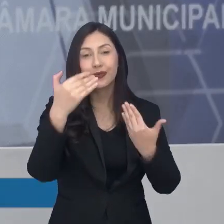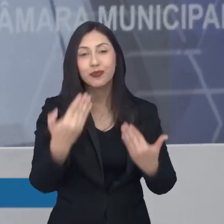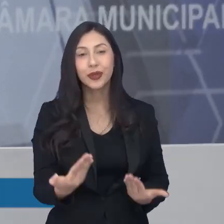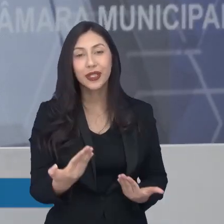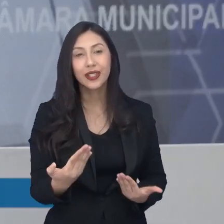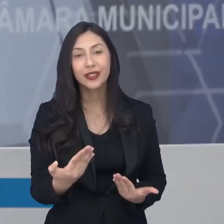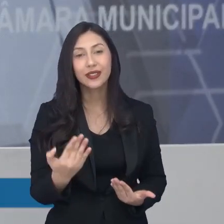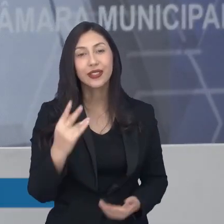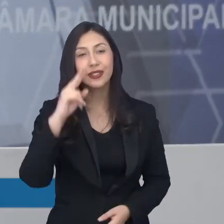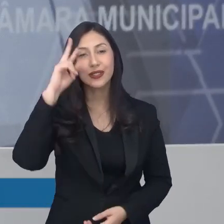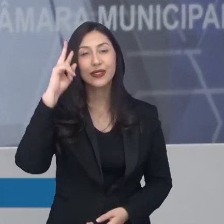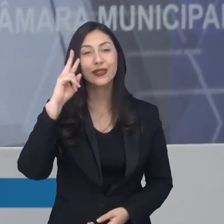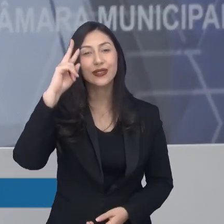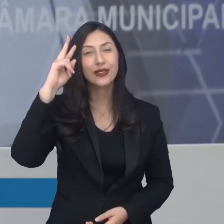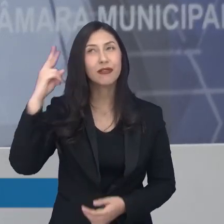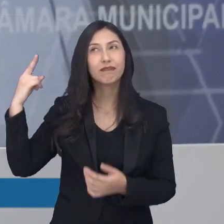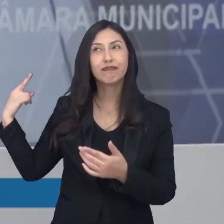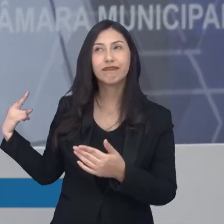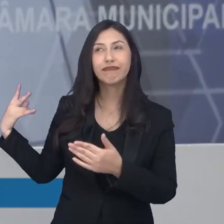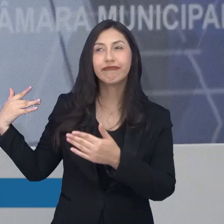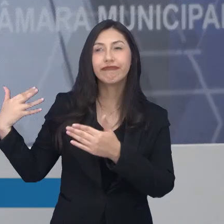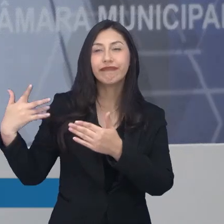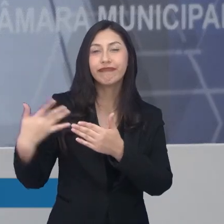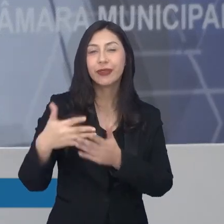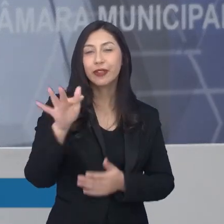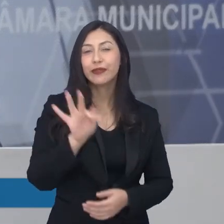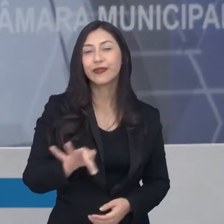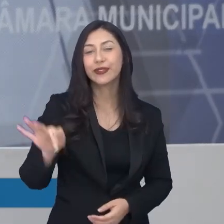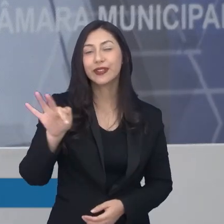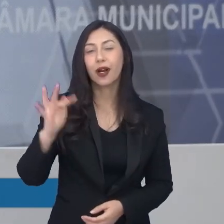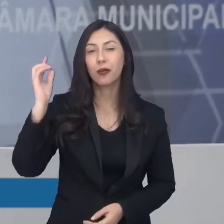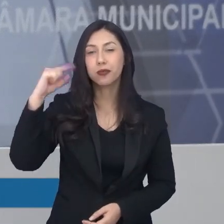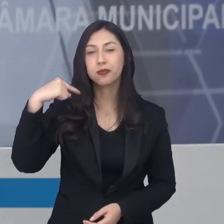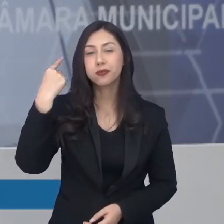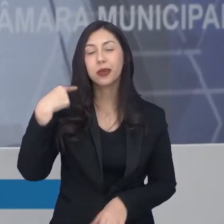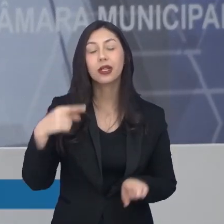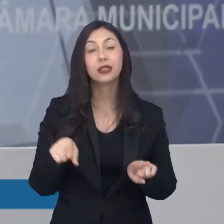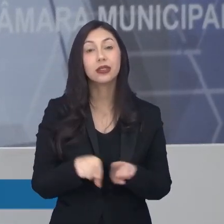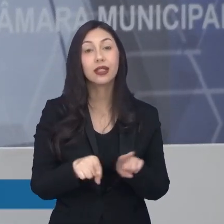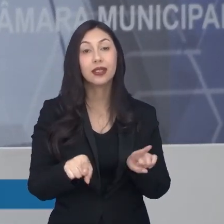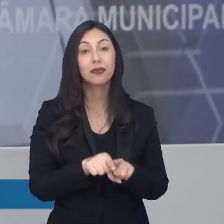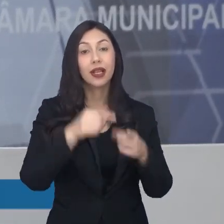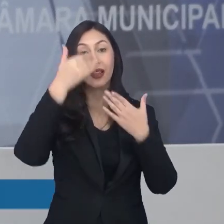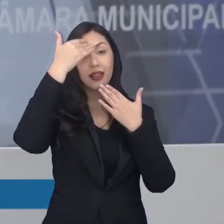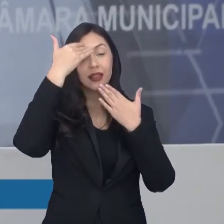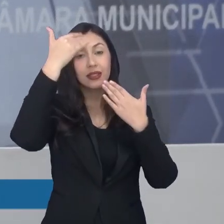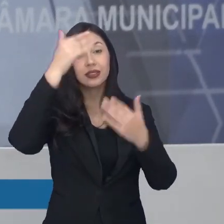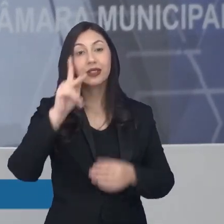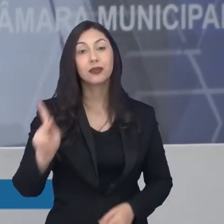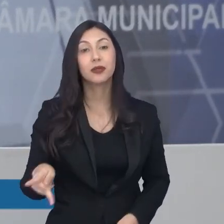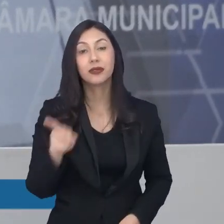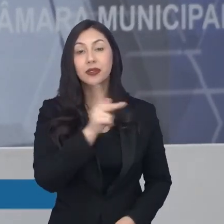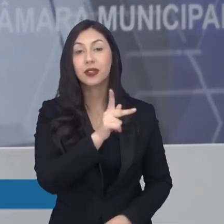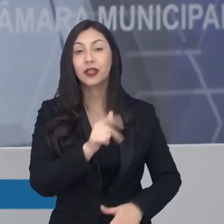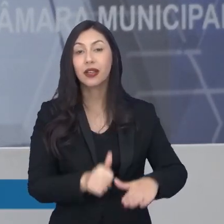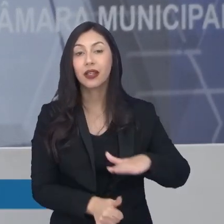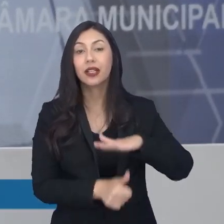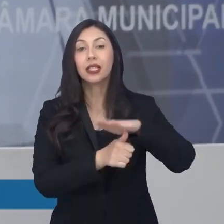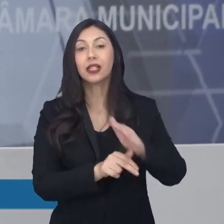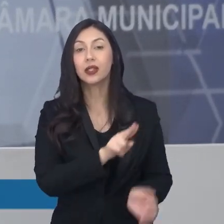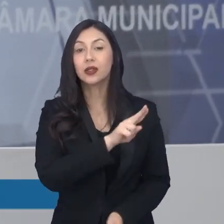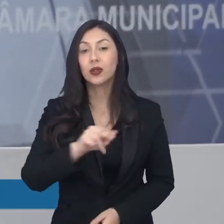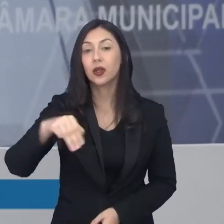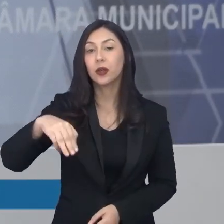nossa histórica Faculdade de Direito. Gostaria também de agradecer ao professor reitor Milton